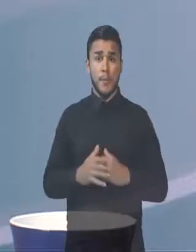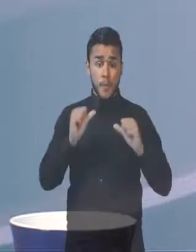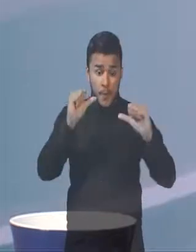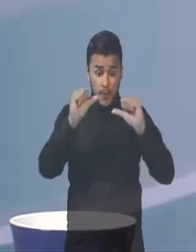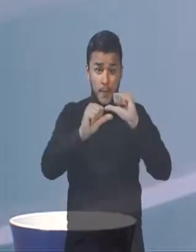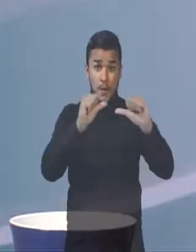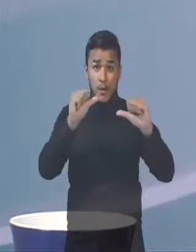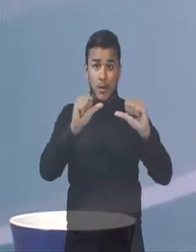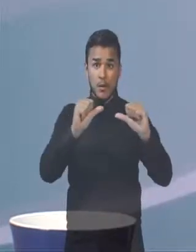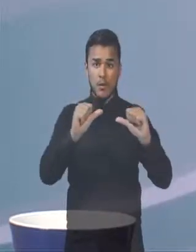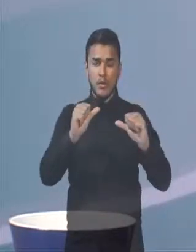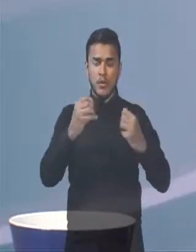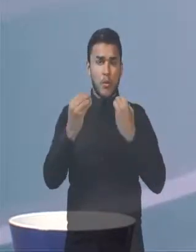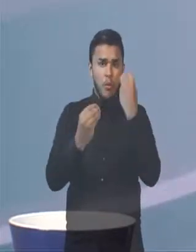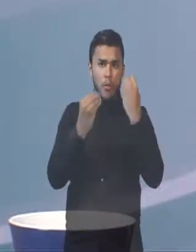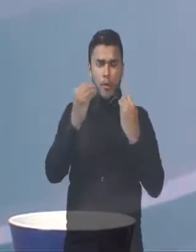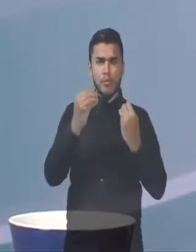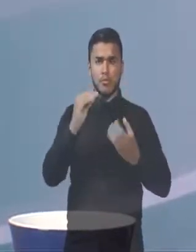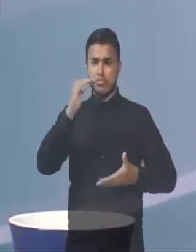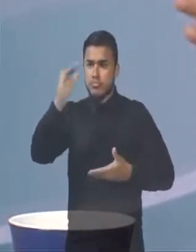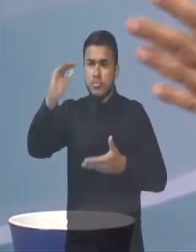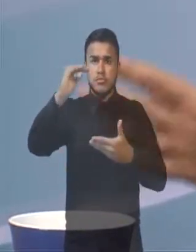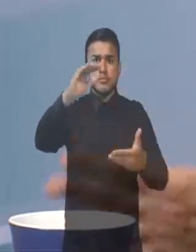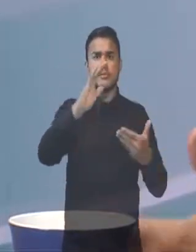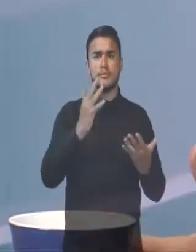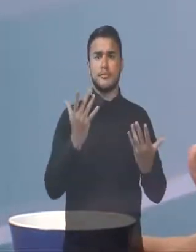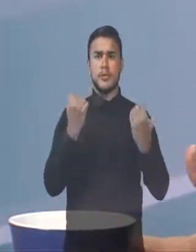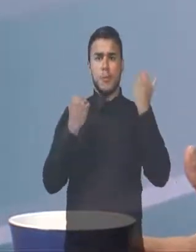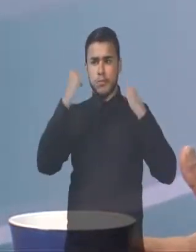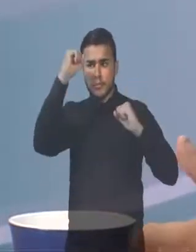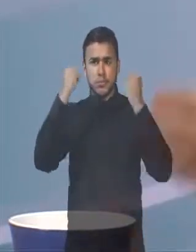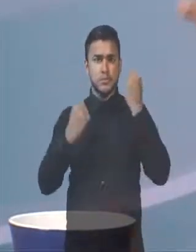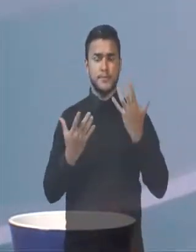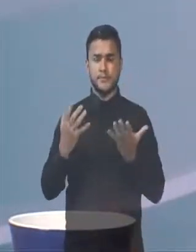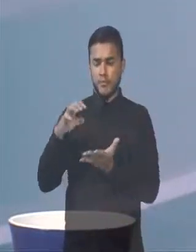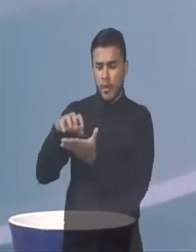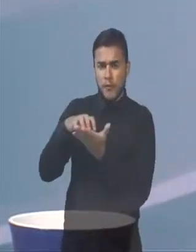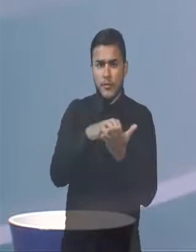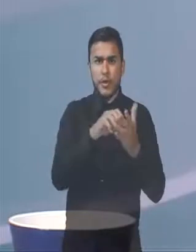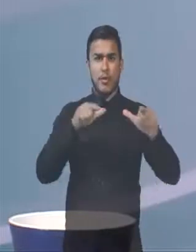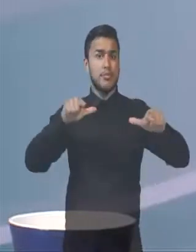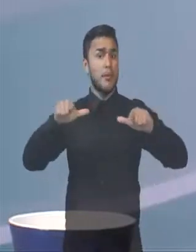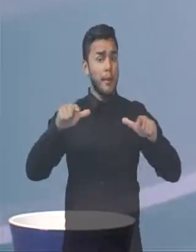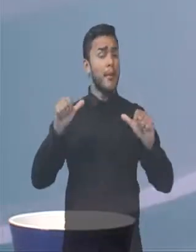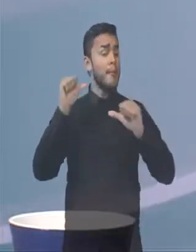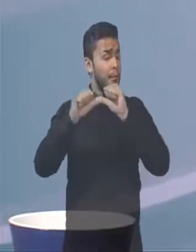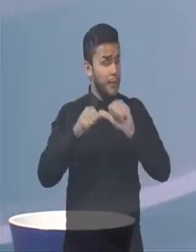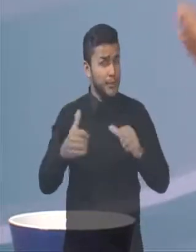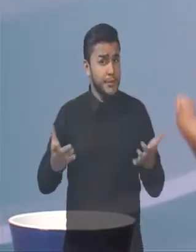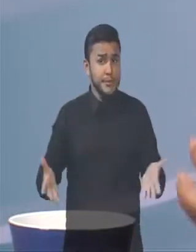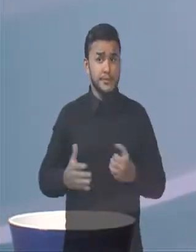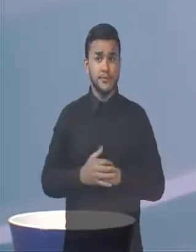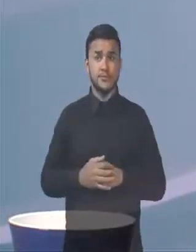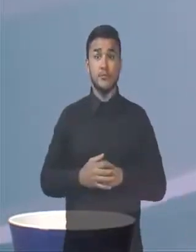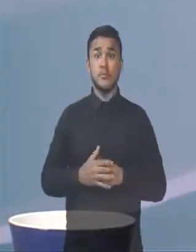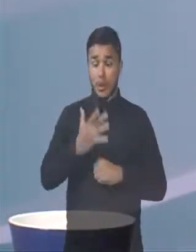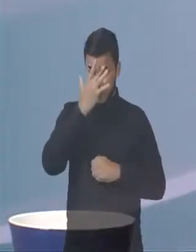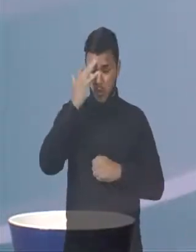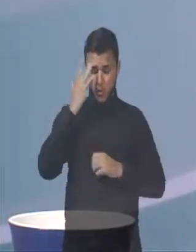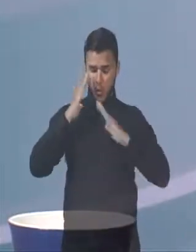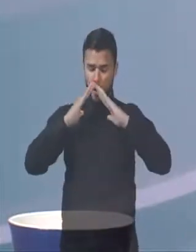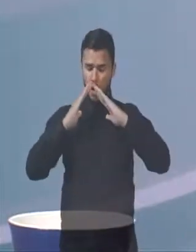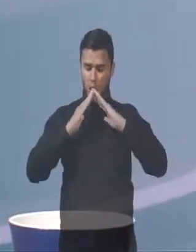economia, muda o modo de produção, você muda as relações de trabalho, você muda o estilo de vida,